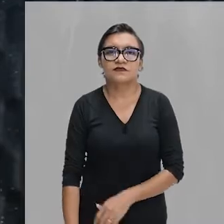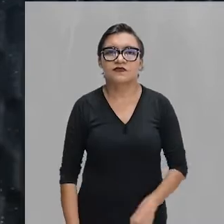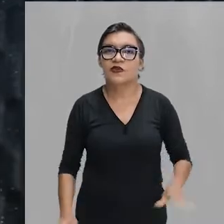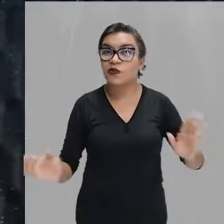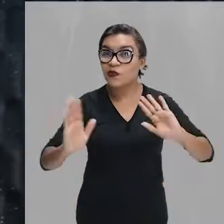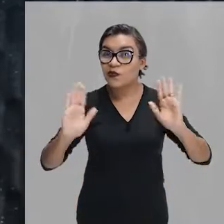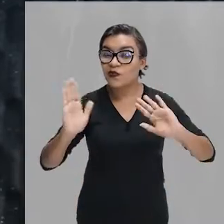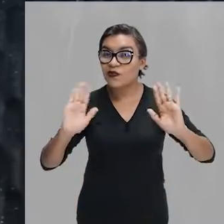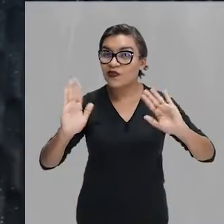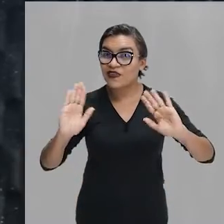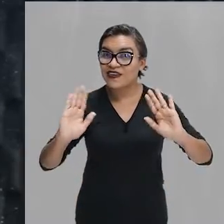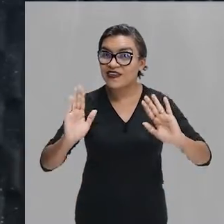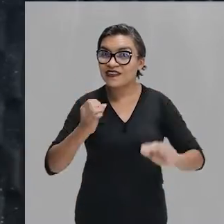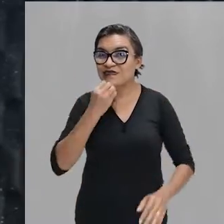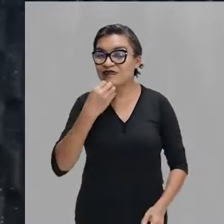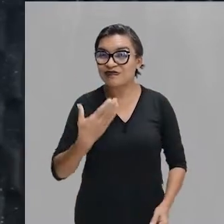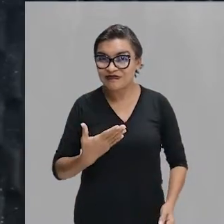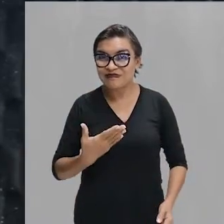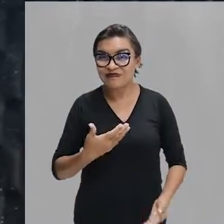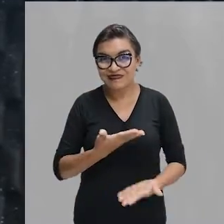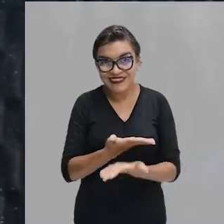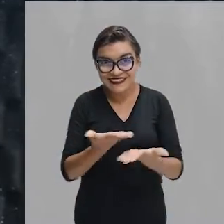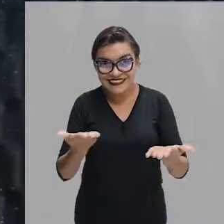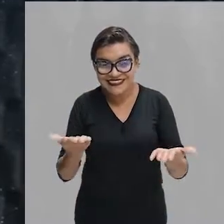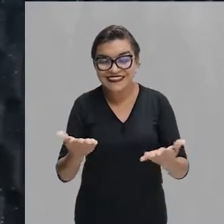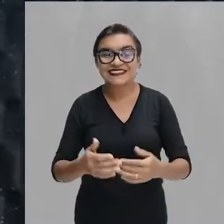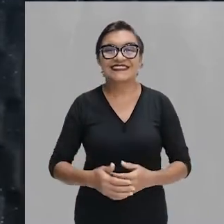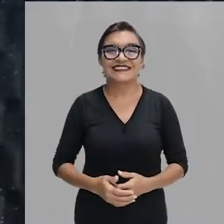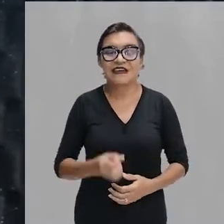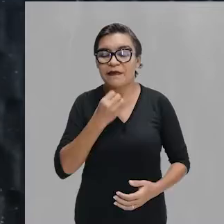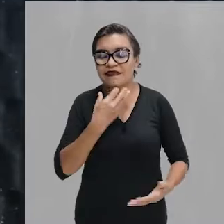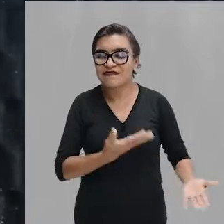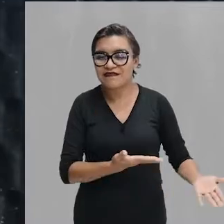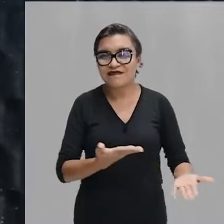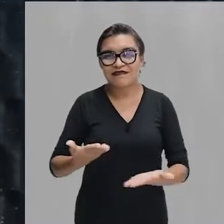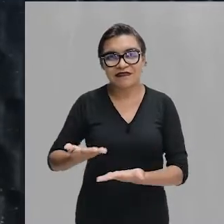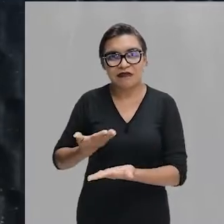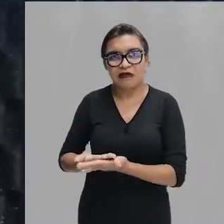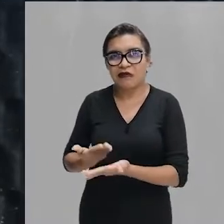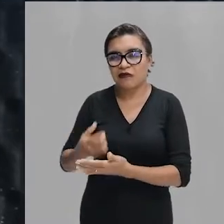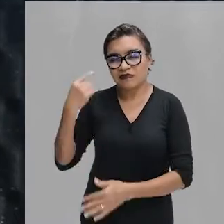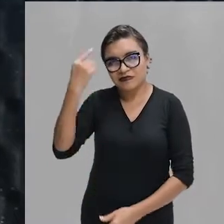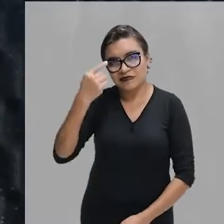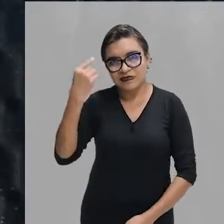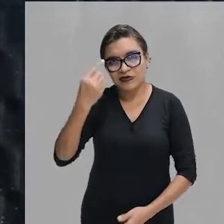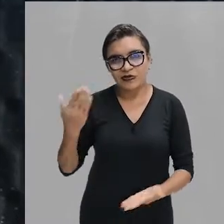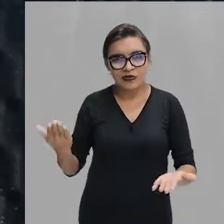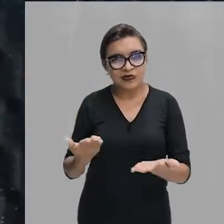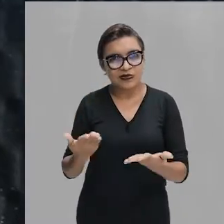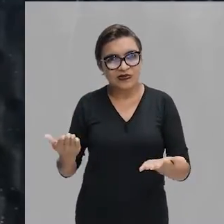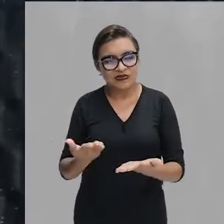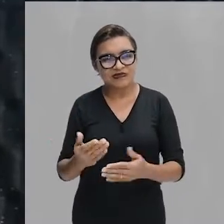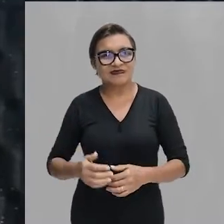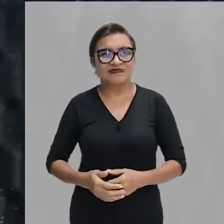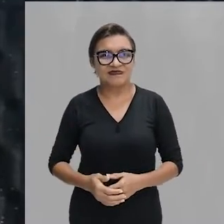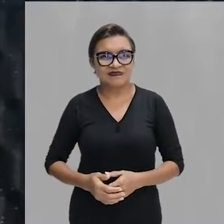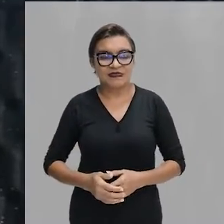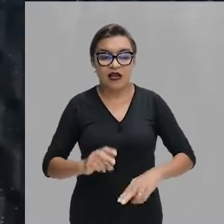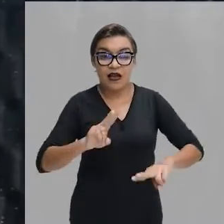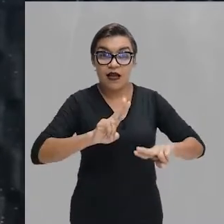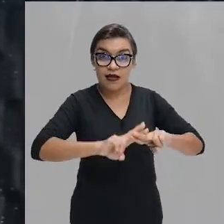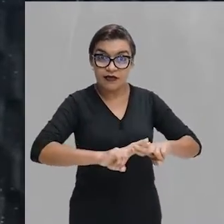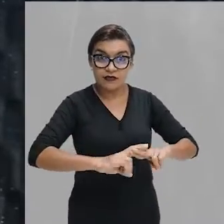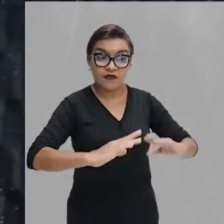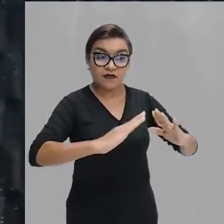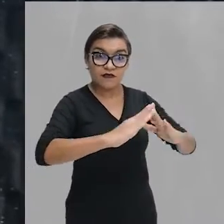E aí, galera, tudo bem com vocês? Bem-vindos à la classe de espanhol de hoje, chicos e chicas, aqui no hashtag Fique